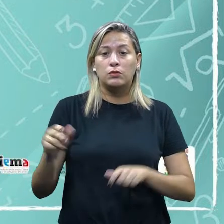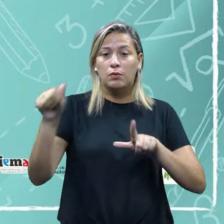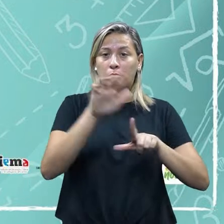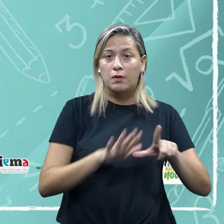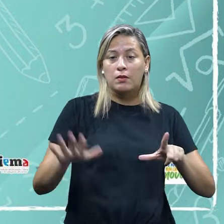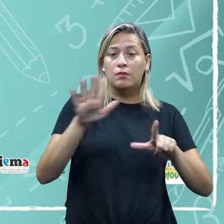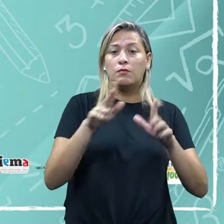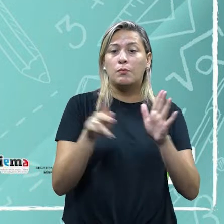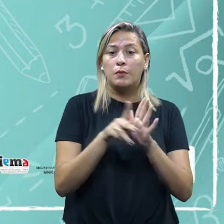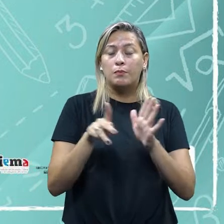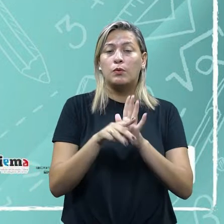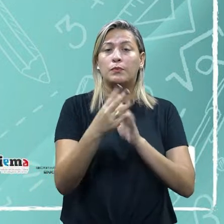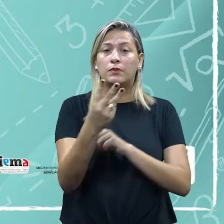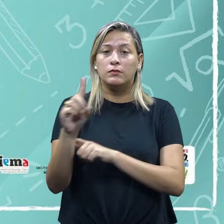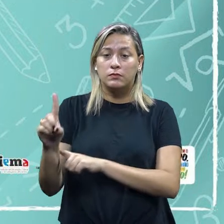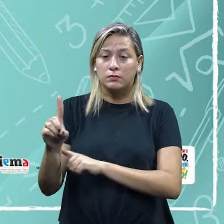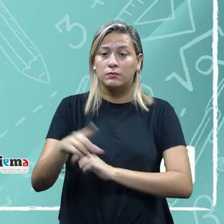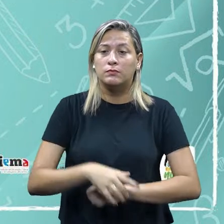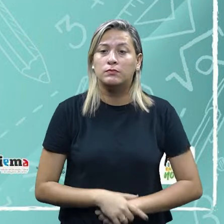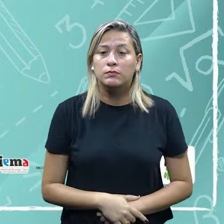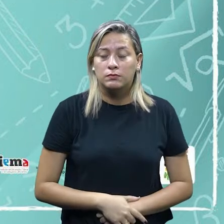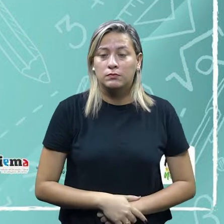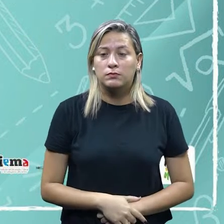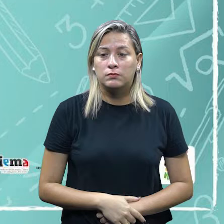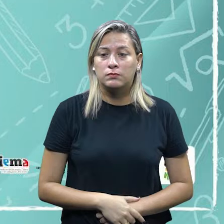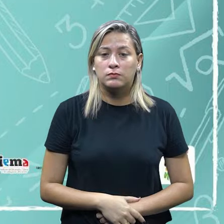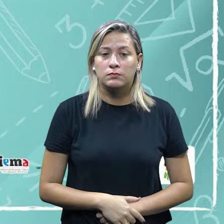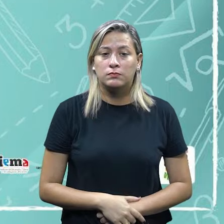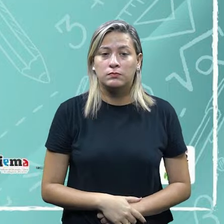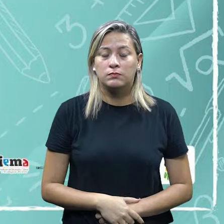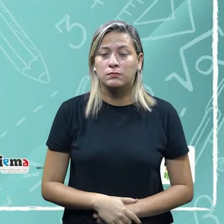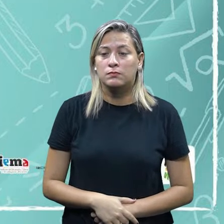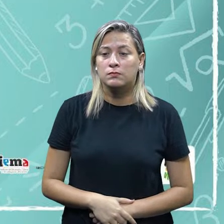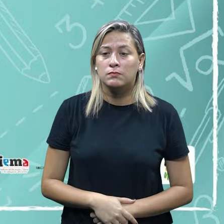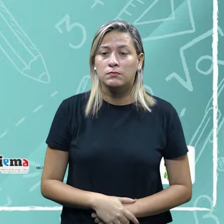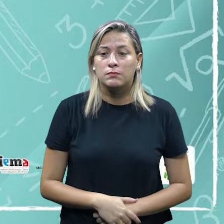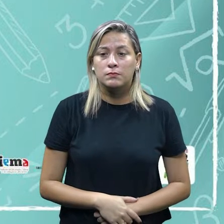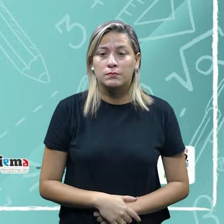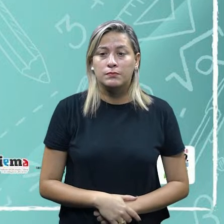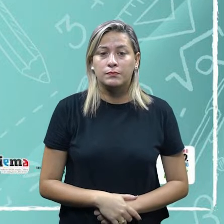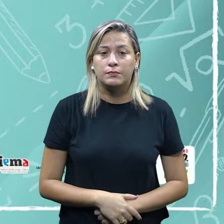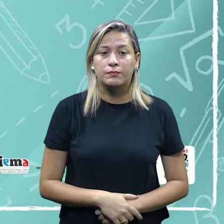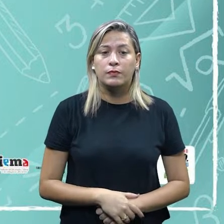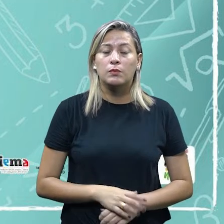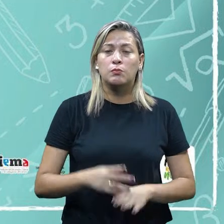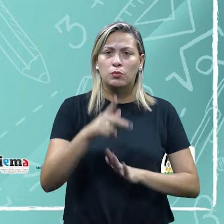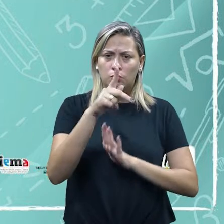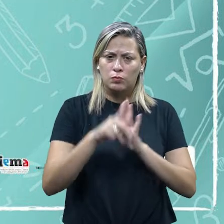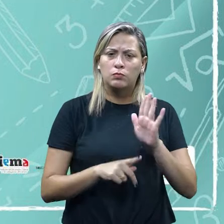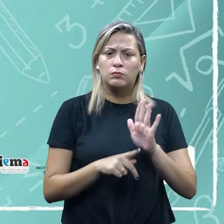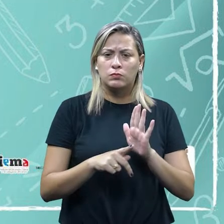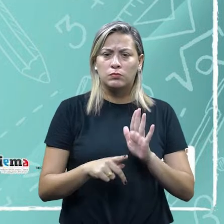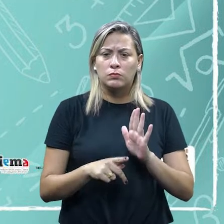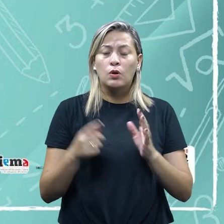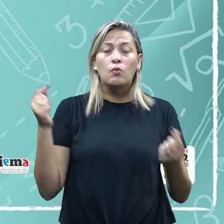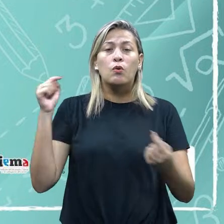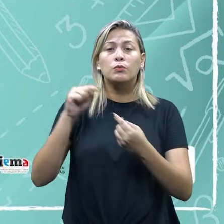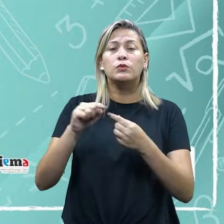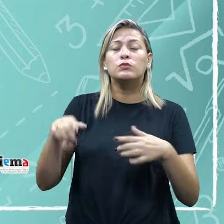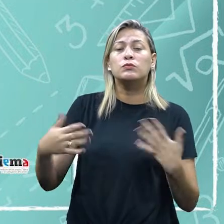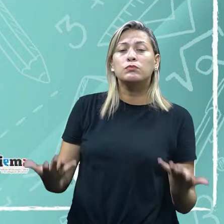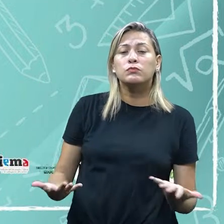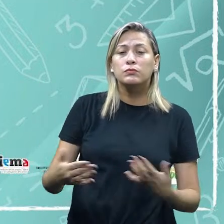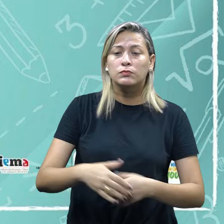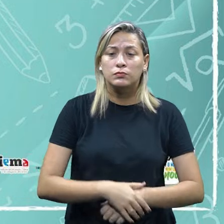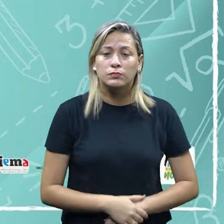de terceira dimensão. Então nós temos plataformas que são tridimensionais, né? Para que o projeto seja... Então, qual é o objetivo